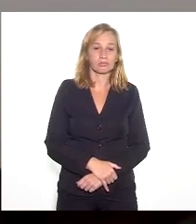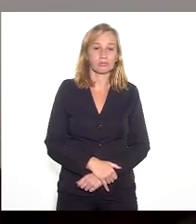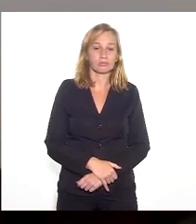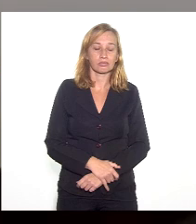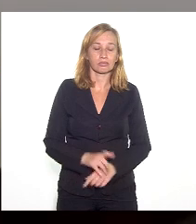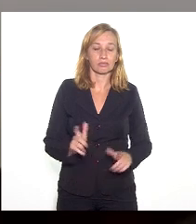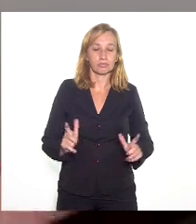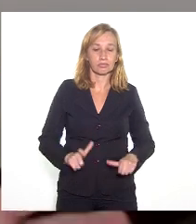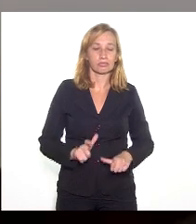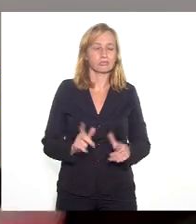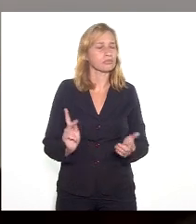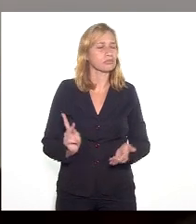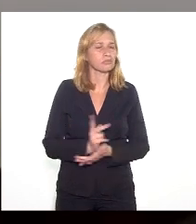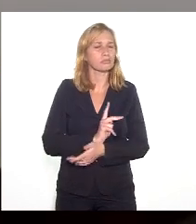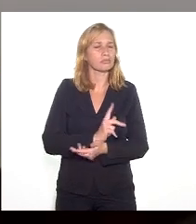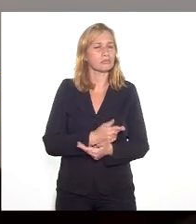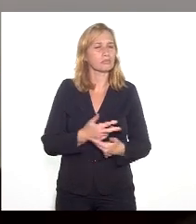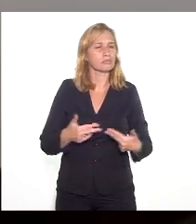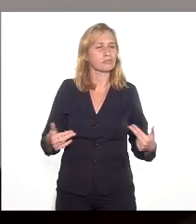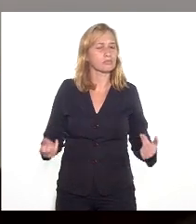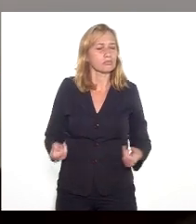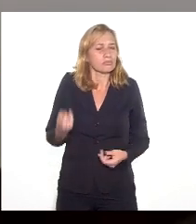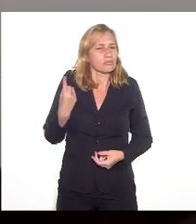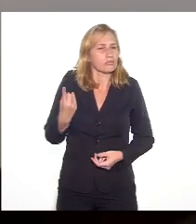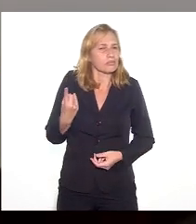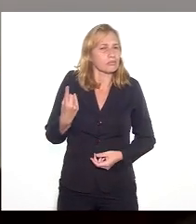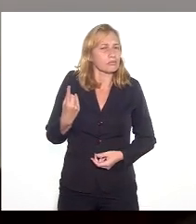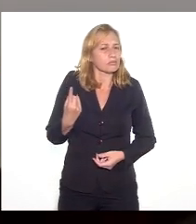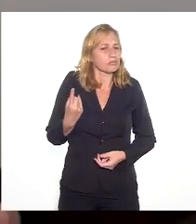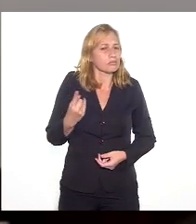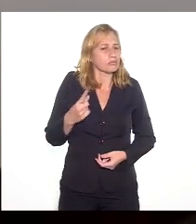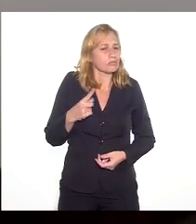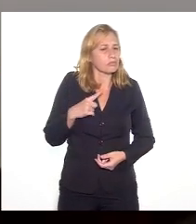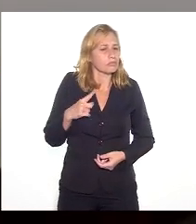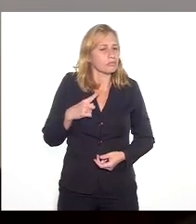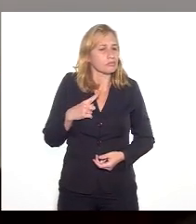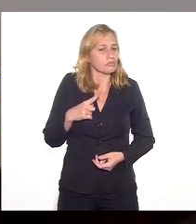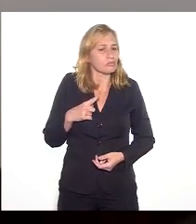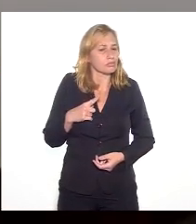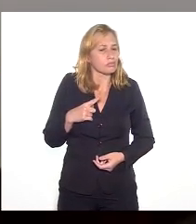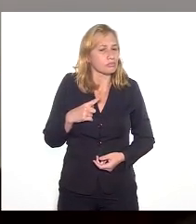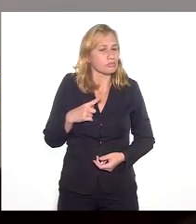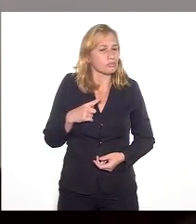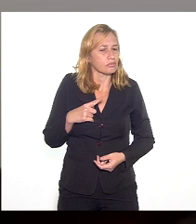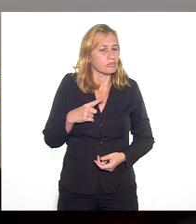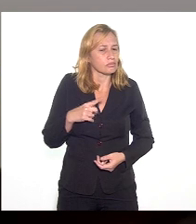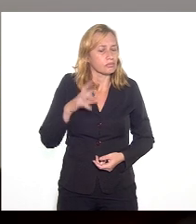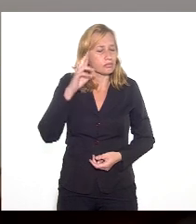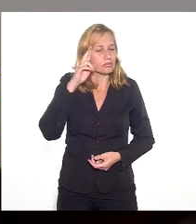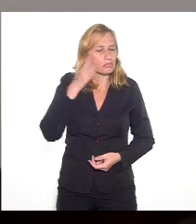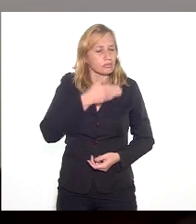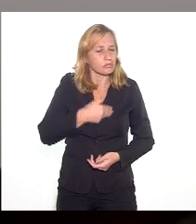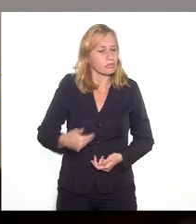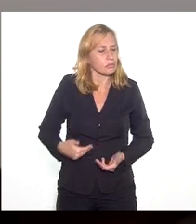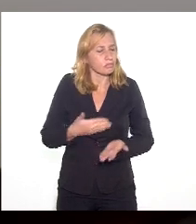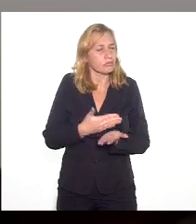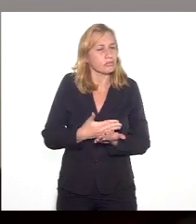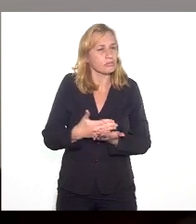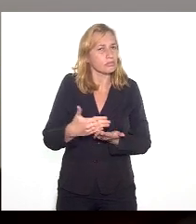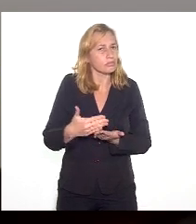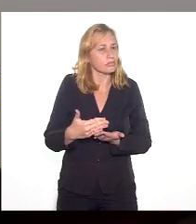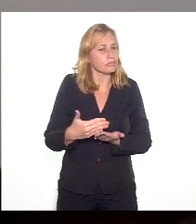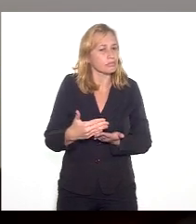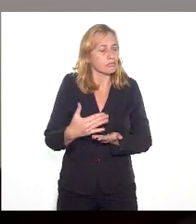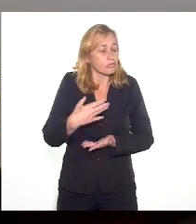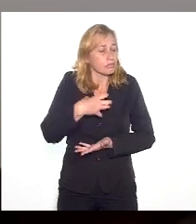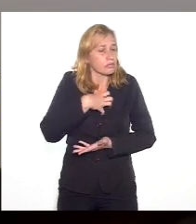ambiente, acontecem coisas estranhas porque tem dirigentes, autoridades públicas que começam a